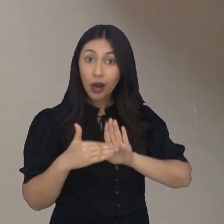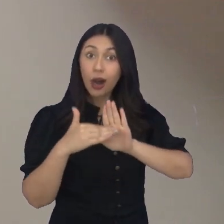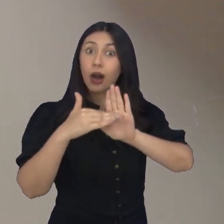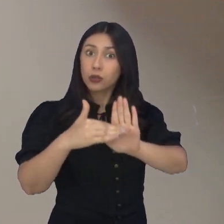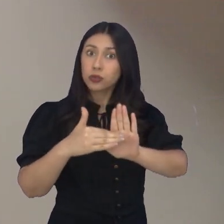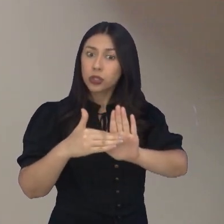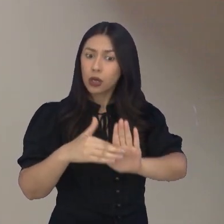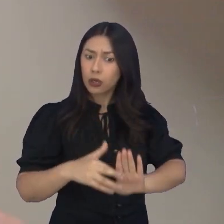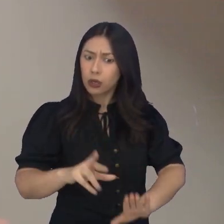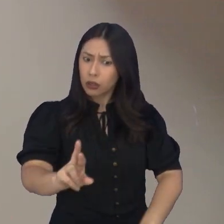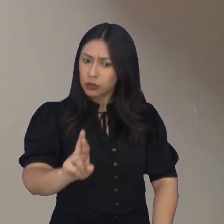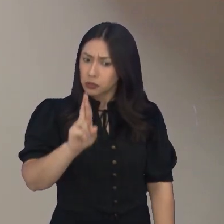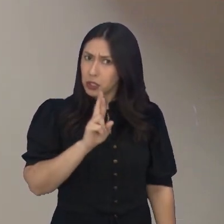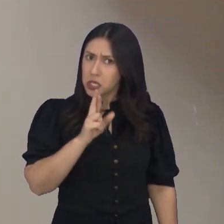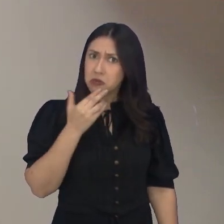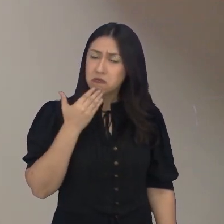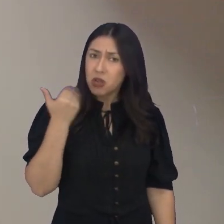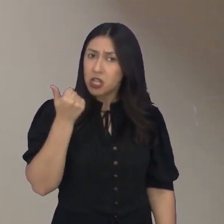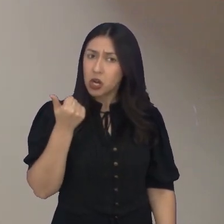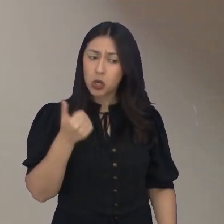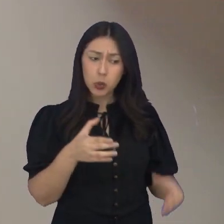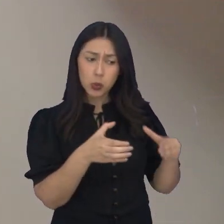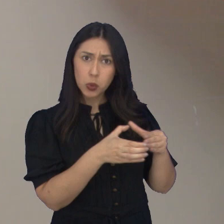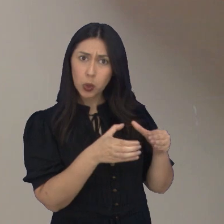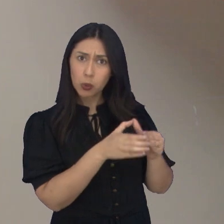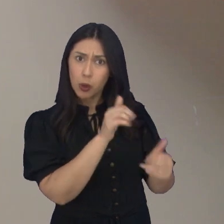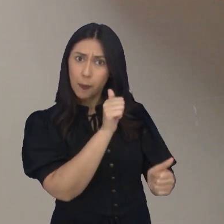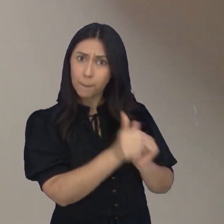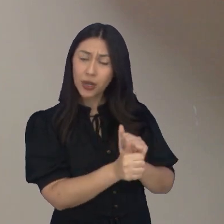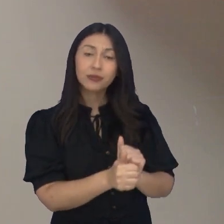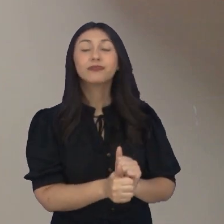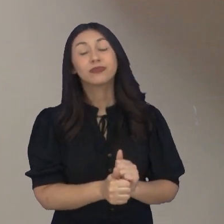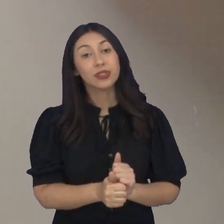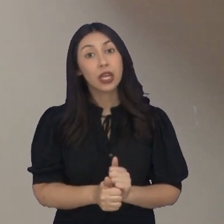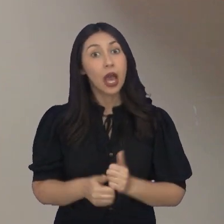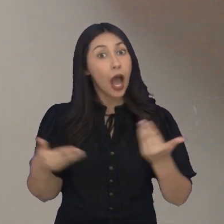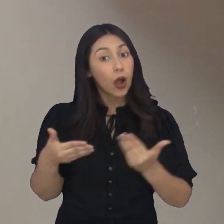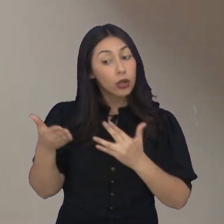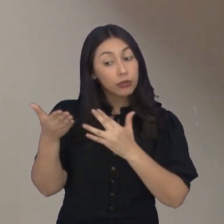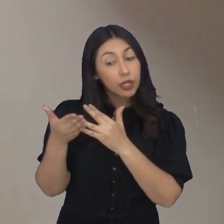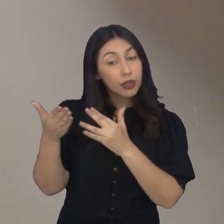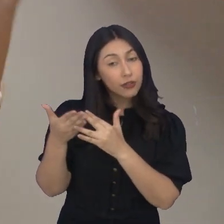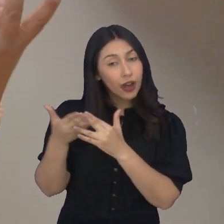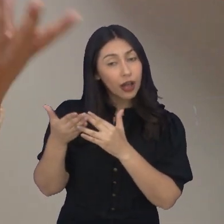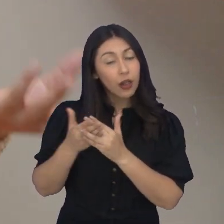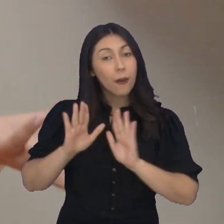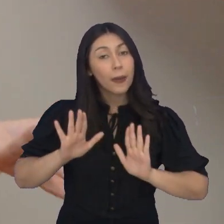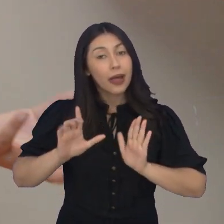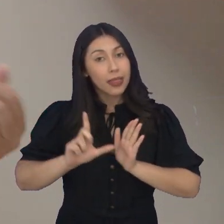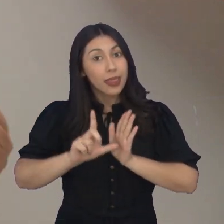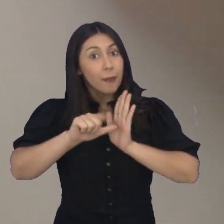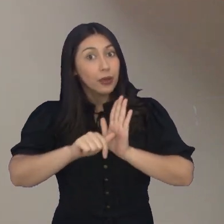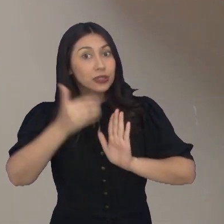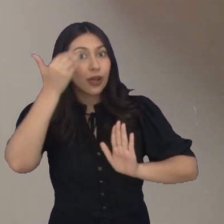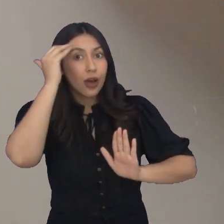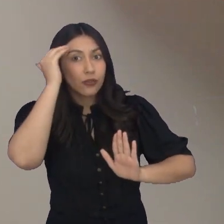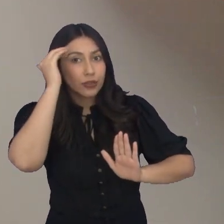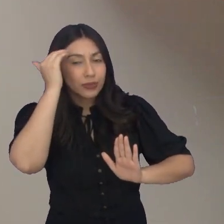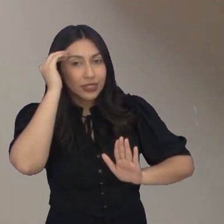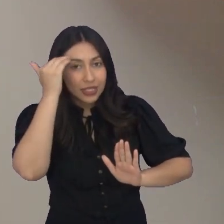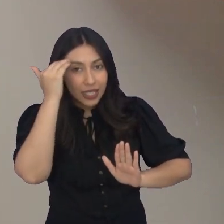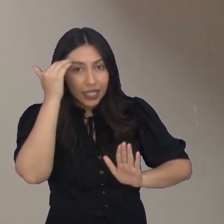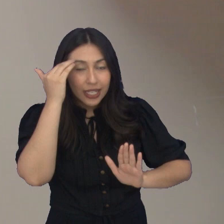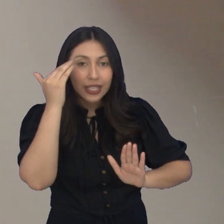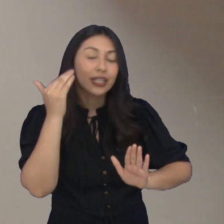e no resultado de atletas e equipes. Na volta do intervalo, nós vamos entender com uma psicóloga, na verdade, né,